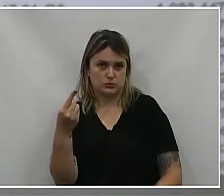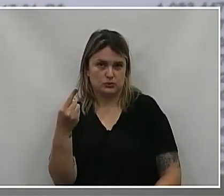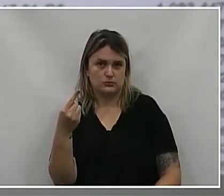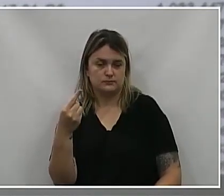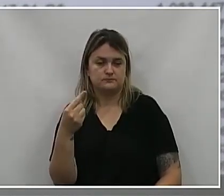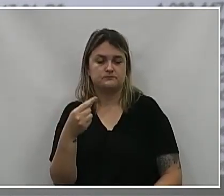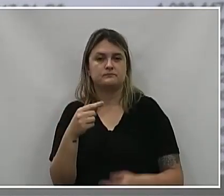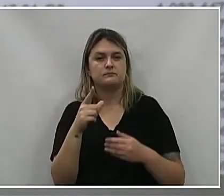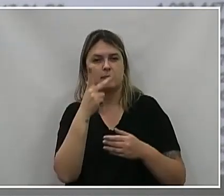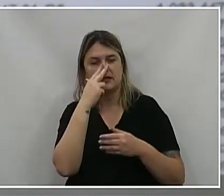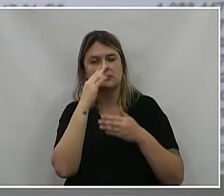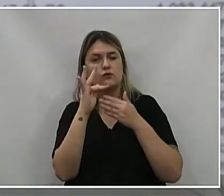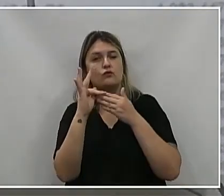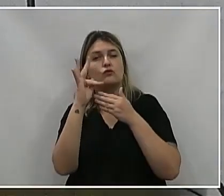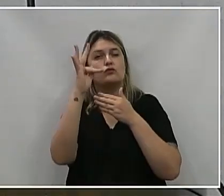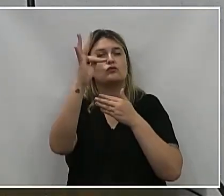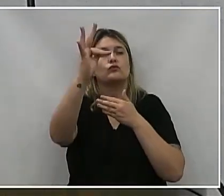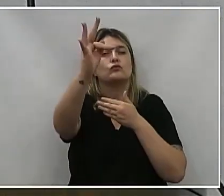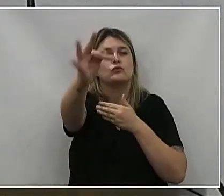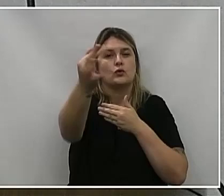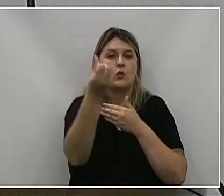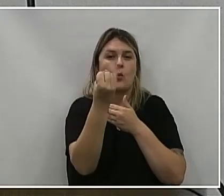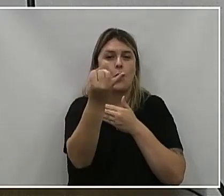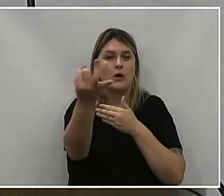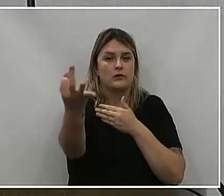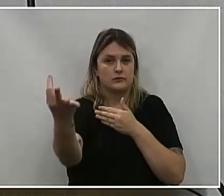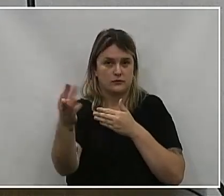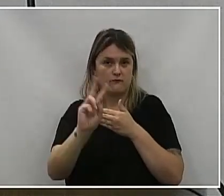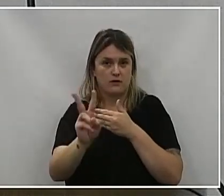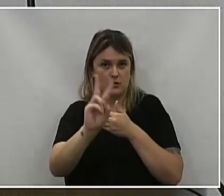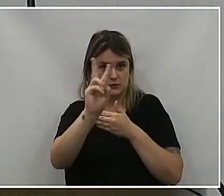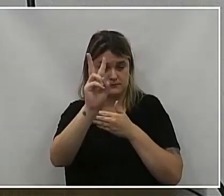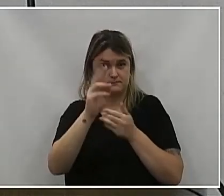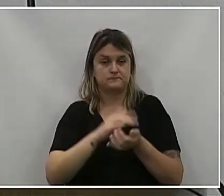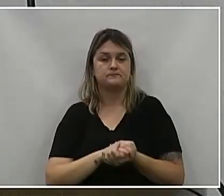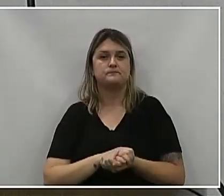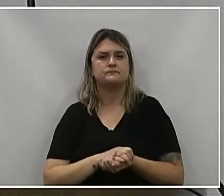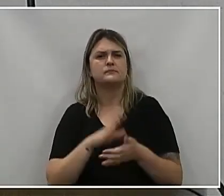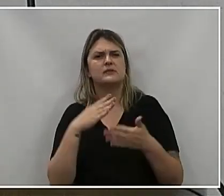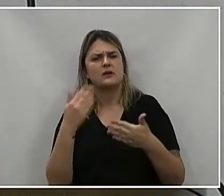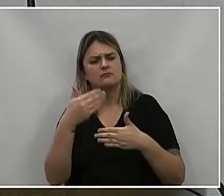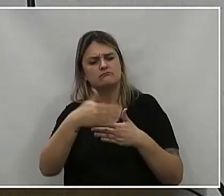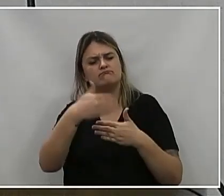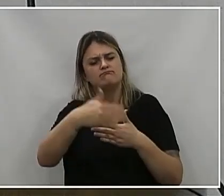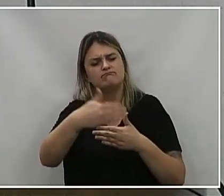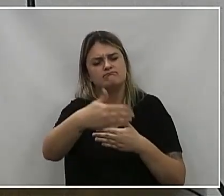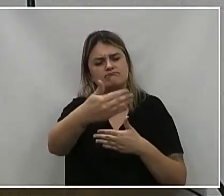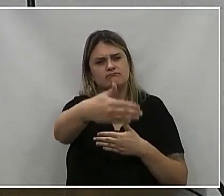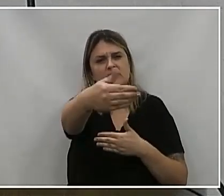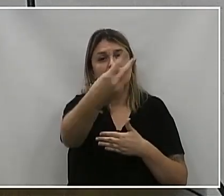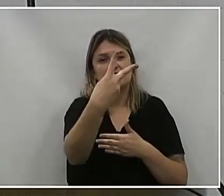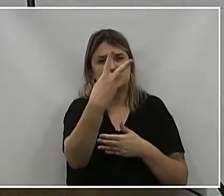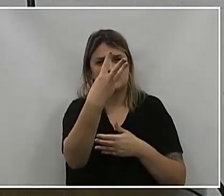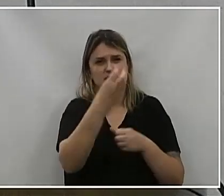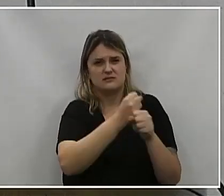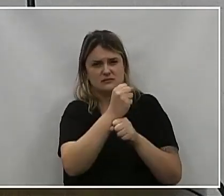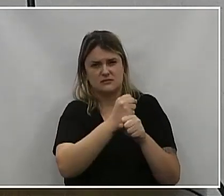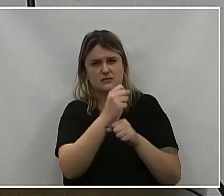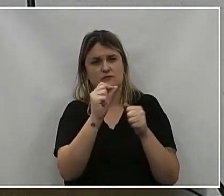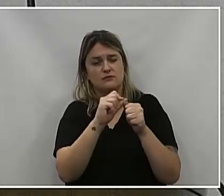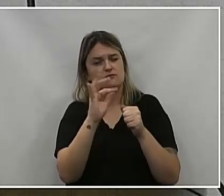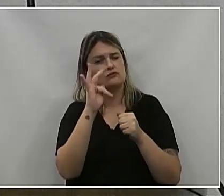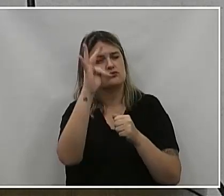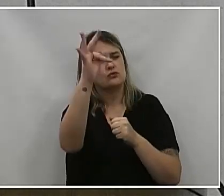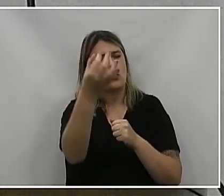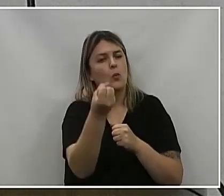a projeção de receitas que nós teríamos estimado. Com base nessa projeção de receitas, a gente projetou